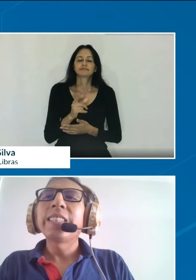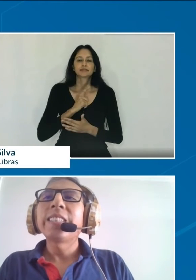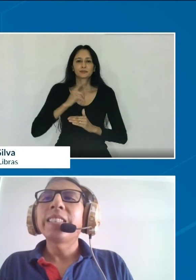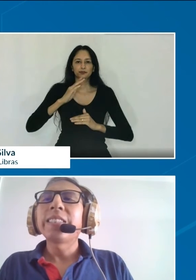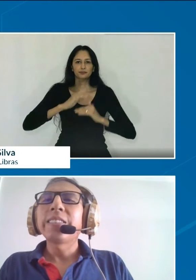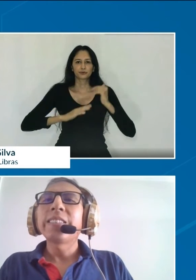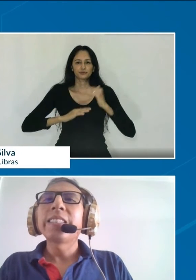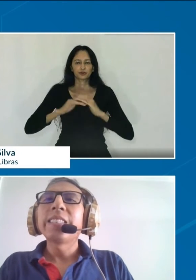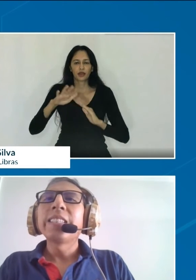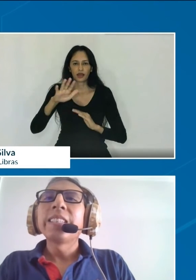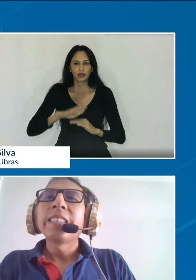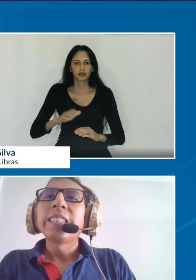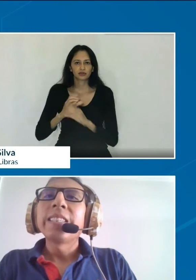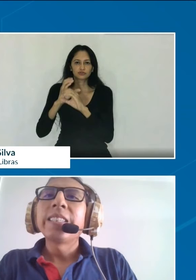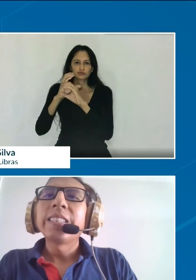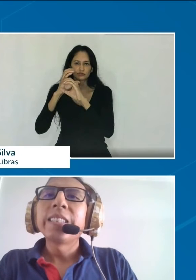de